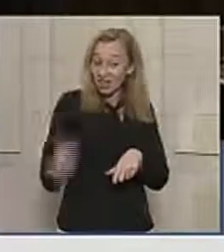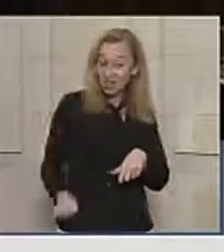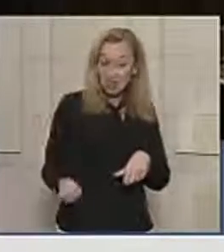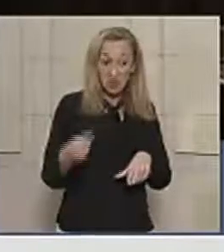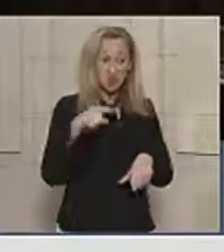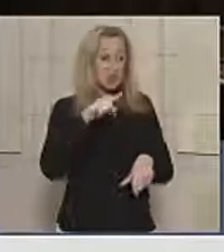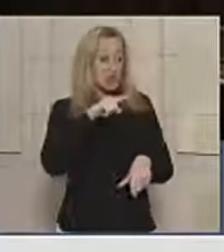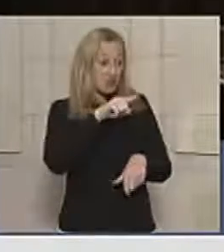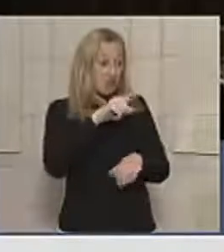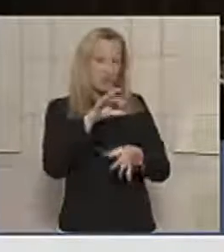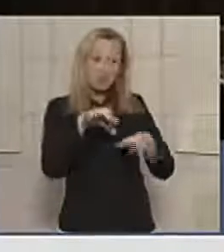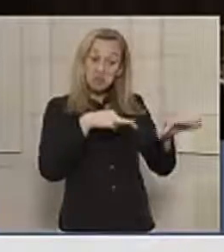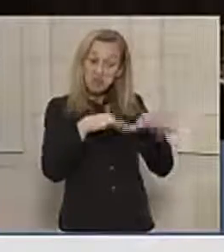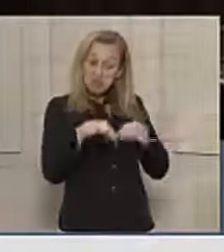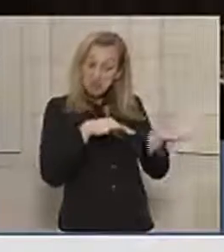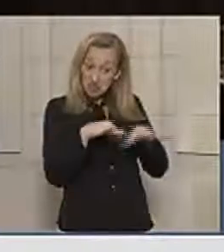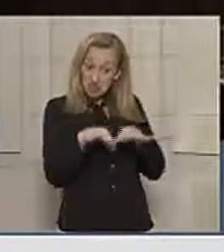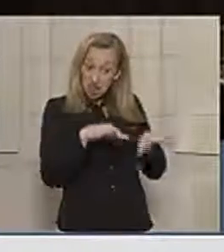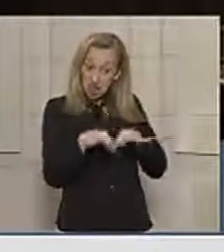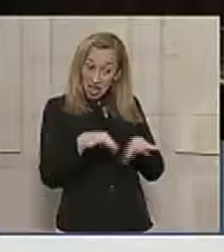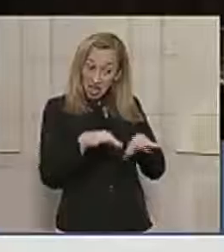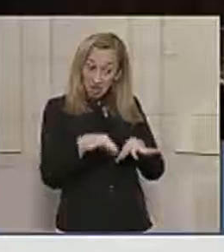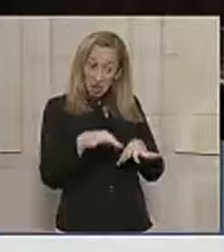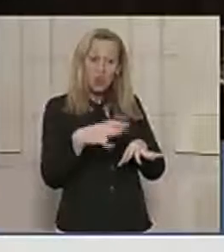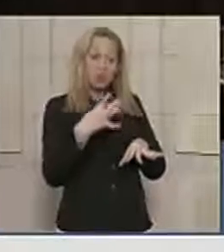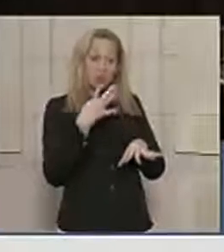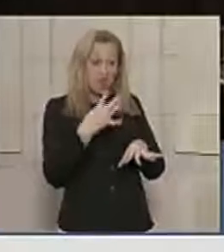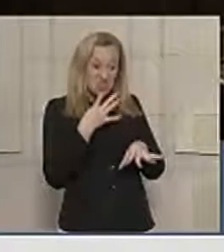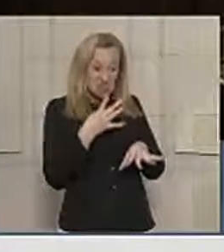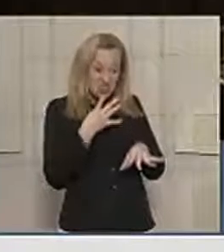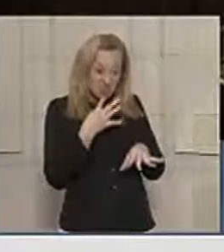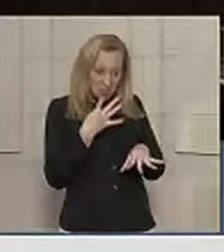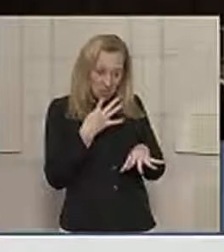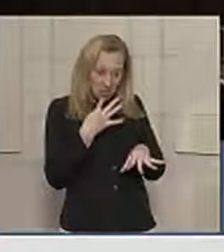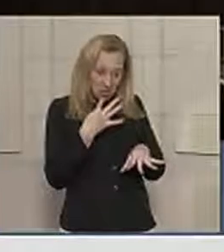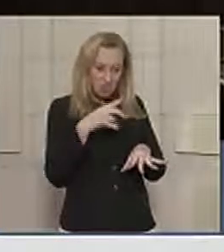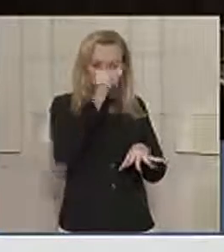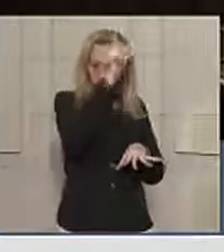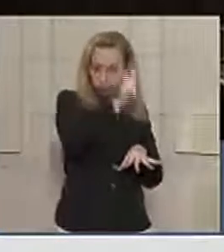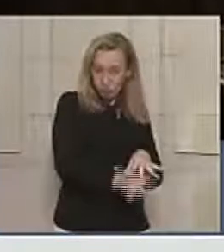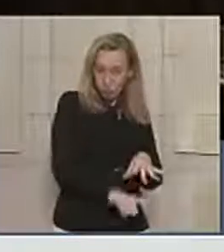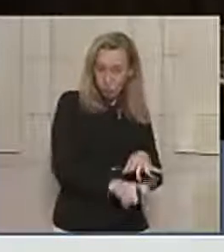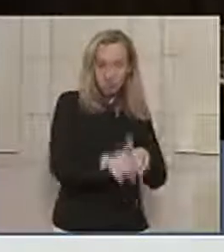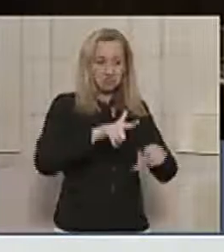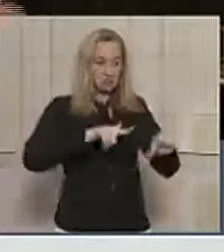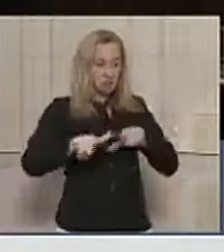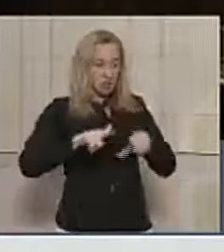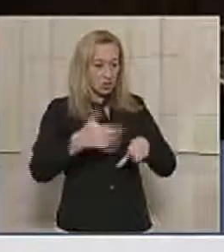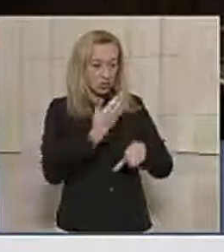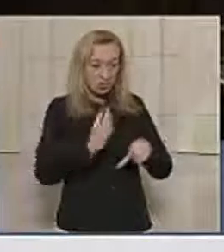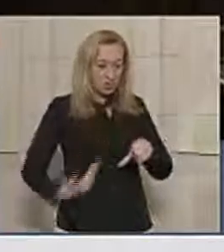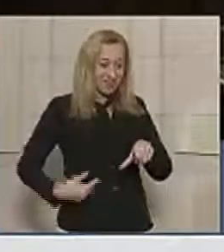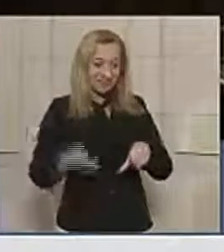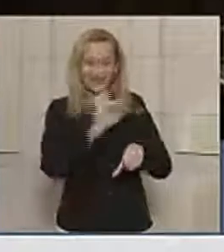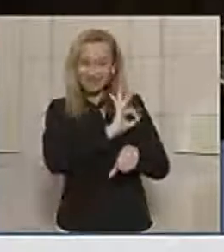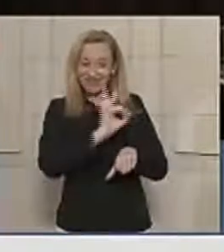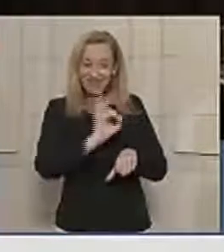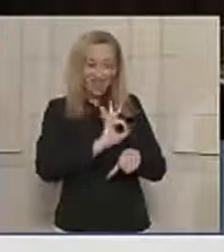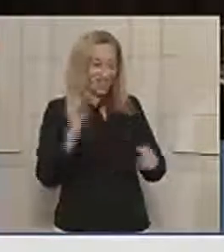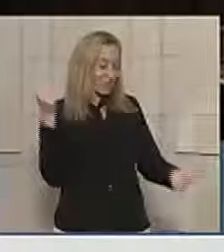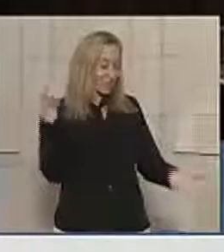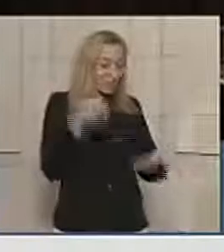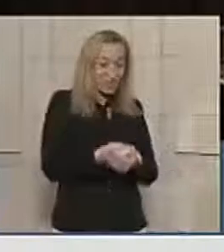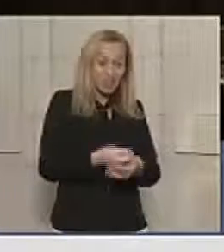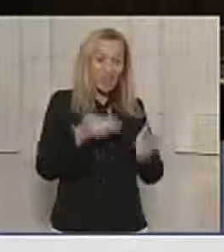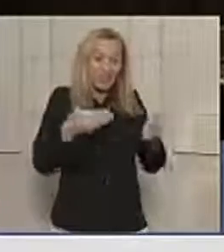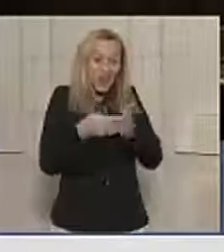projeto de alguma maneira, dar um reconhecimento financeiro a esses servidores, efetivamente não foi cumprido.